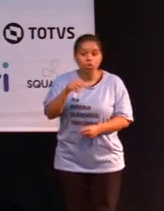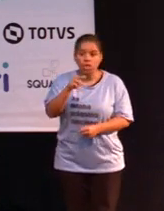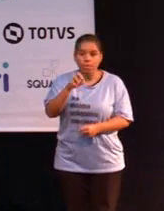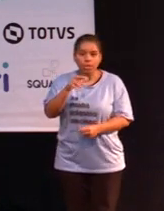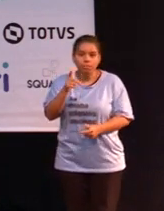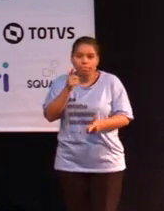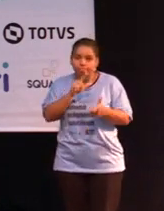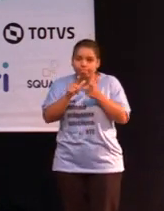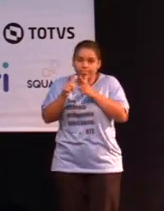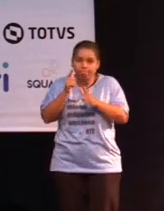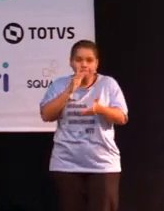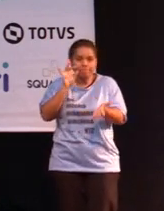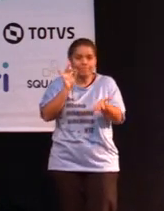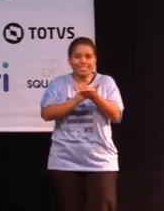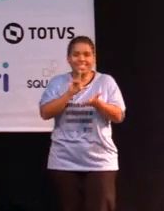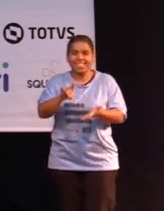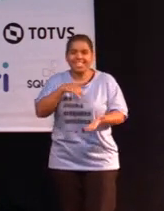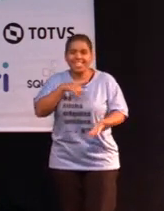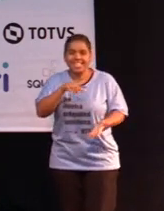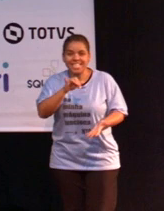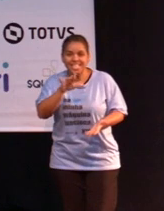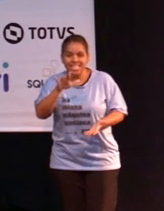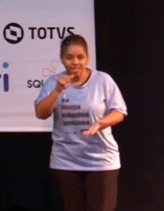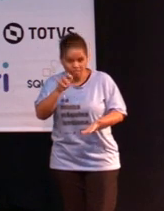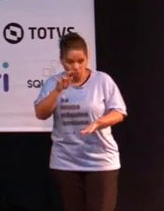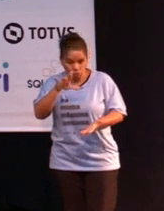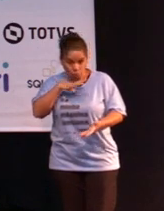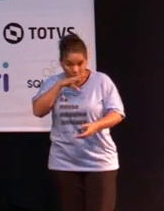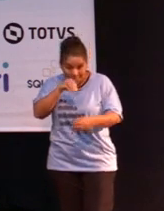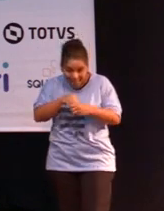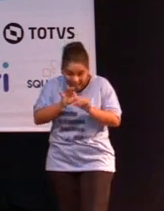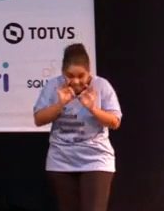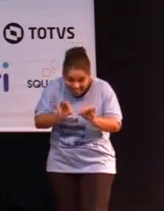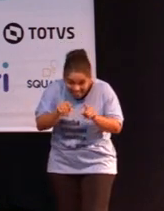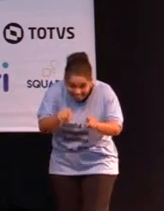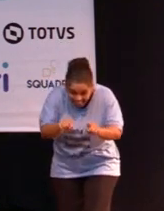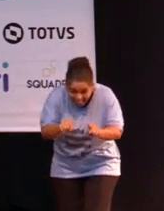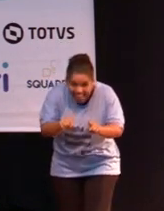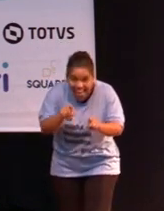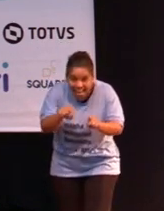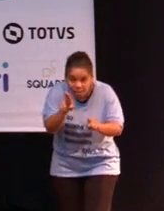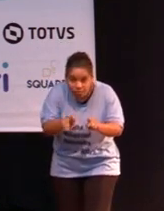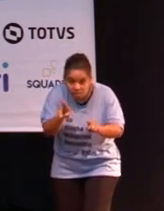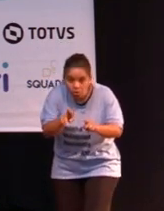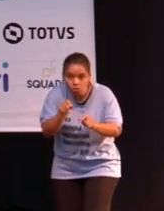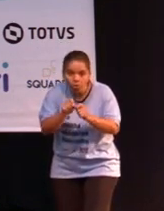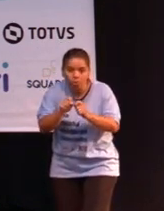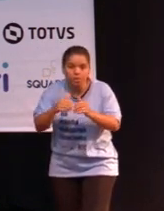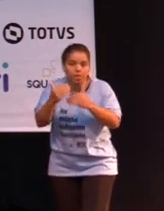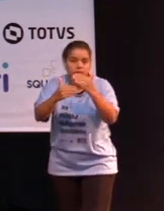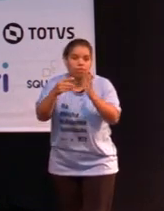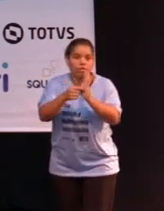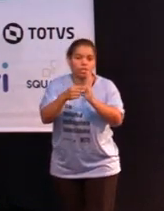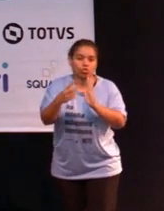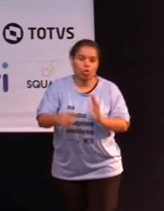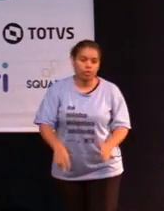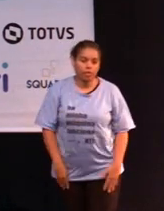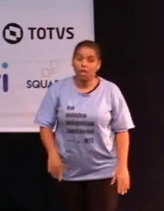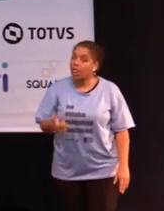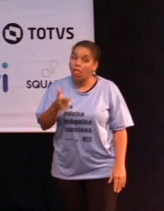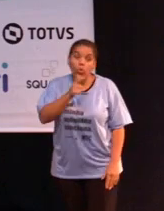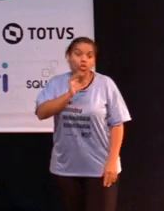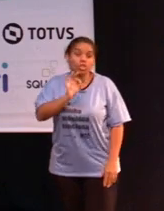garantir que a infraestrutura que está lá é a mesma que você usou como premissa para resolver seu software não existia essa